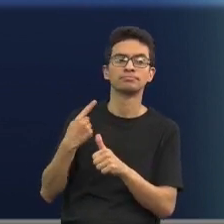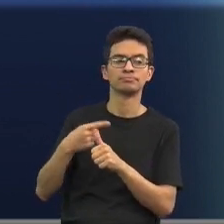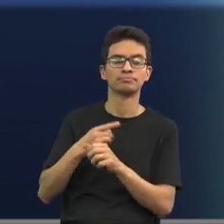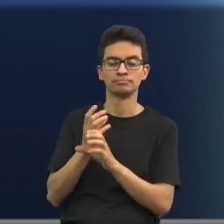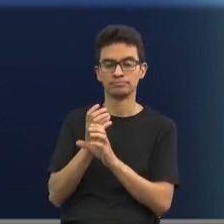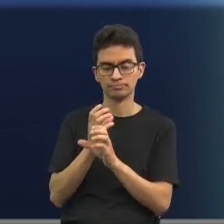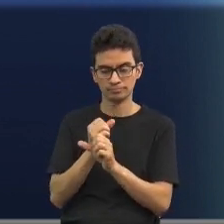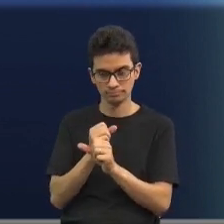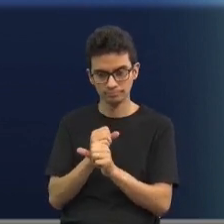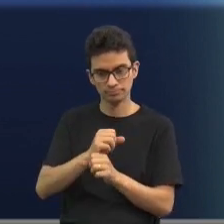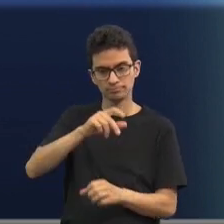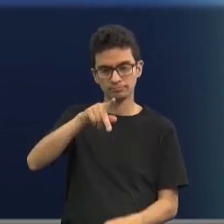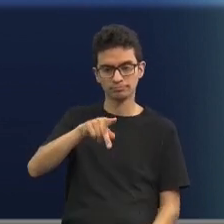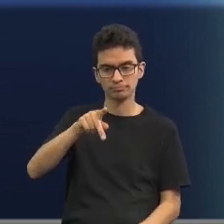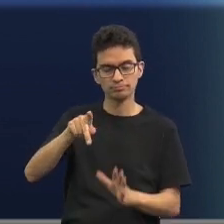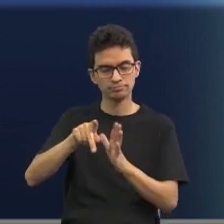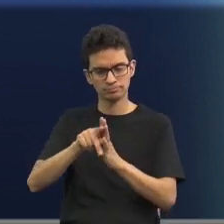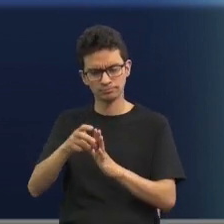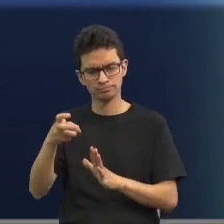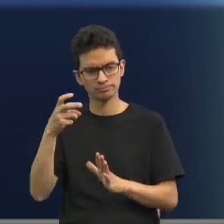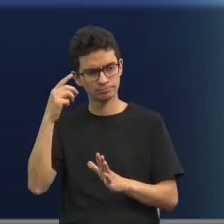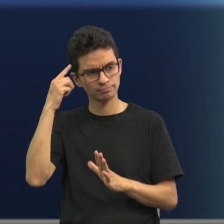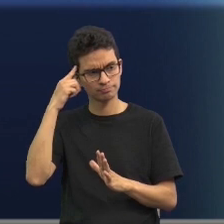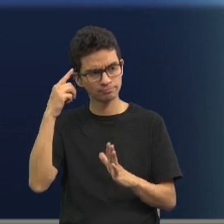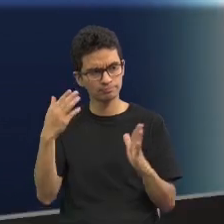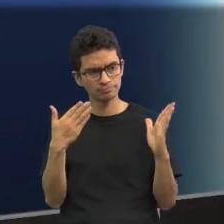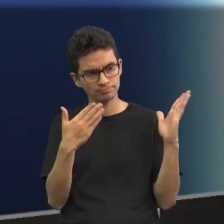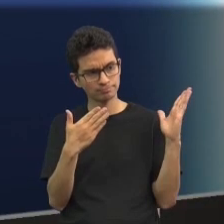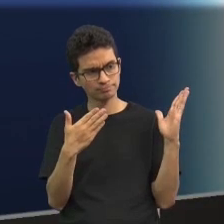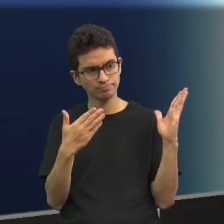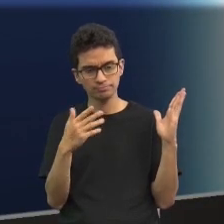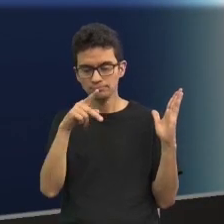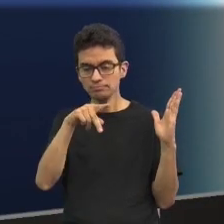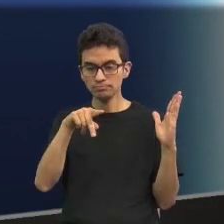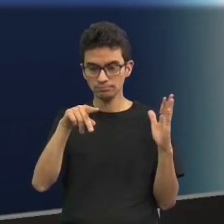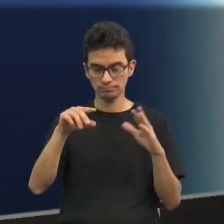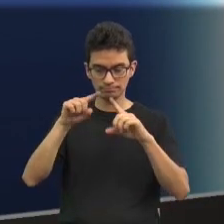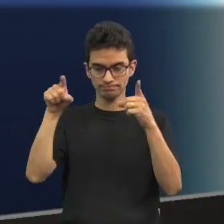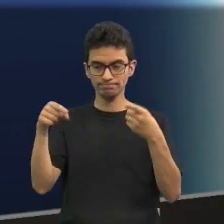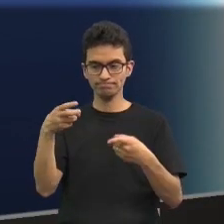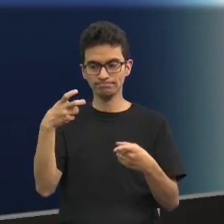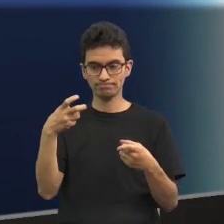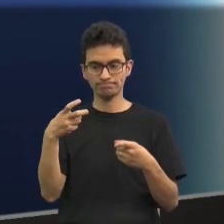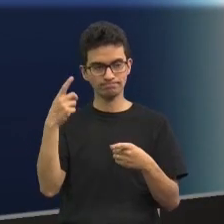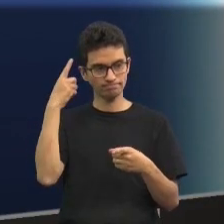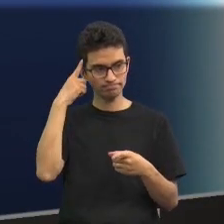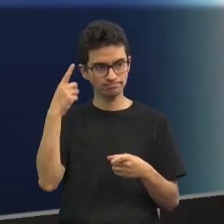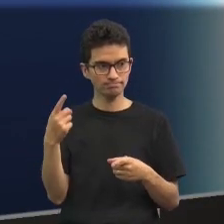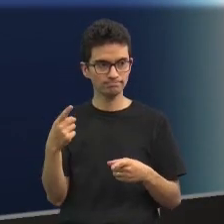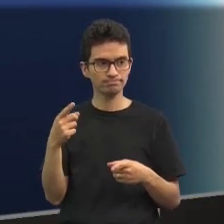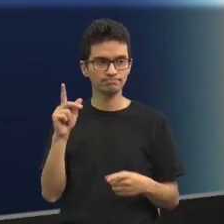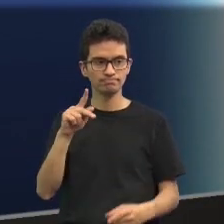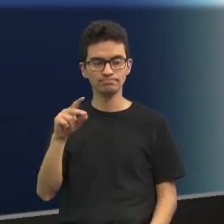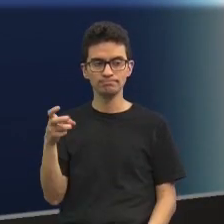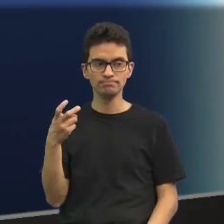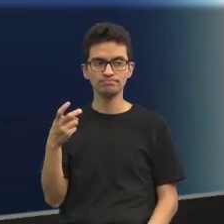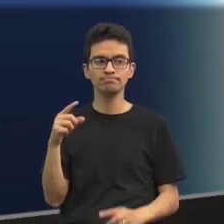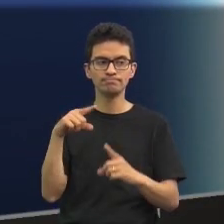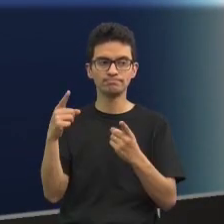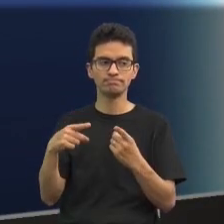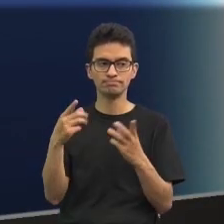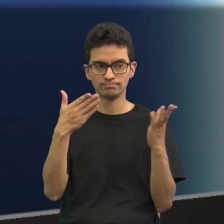peixes é um determinante de ordem 3 que é igual à x algo mboma x quadrado